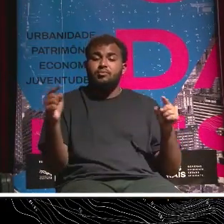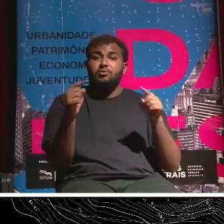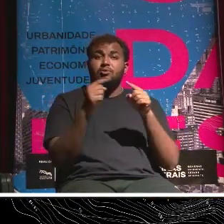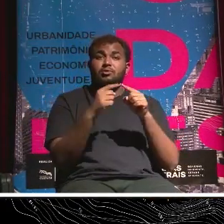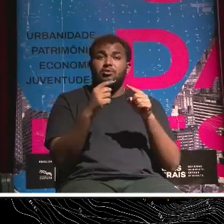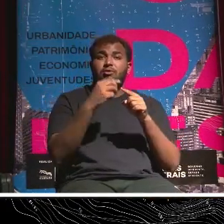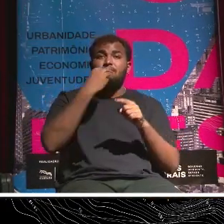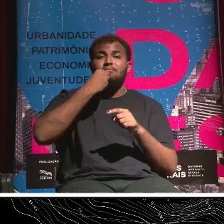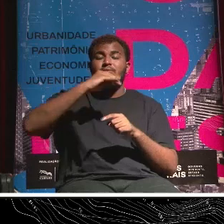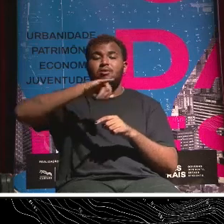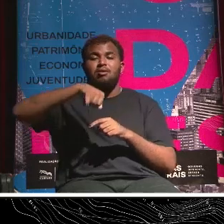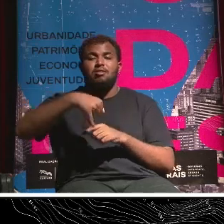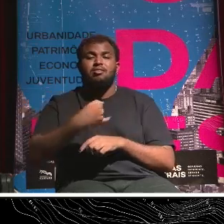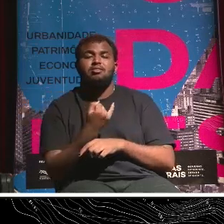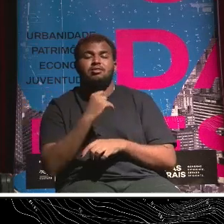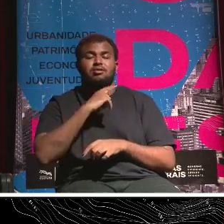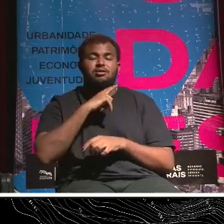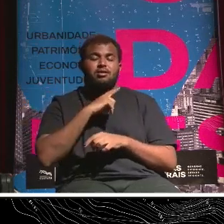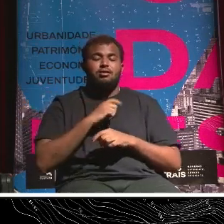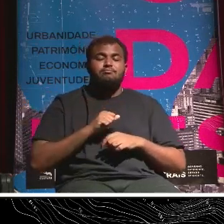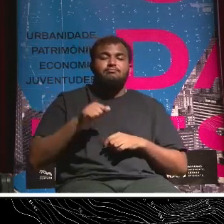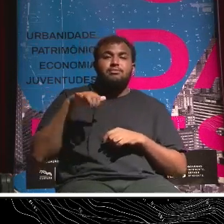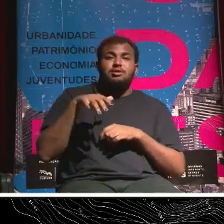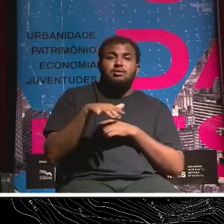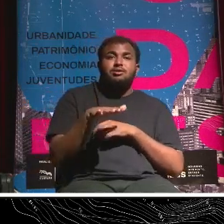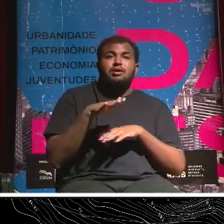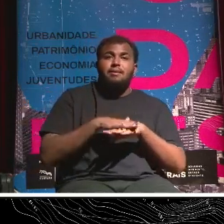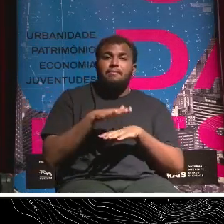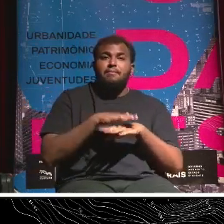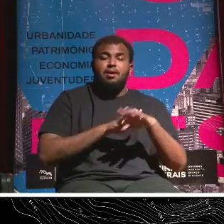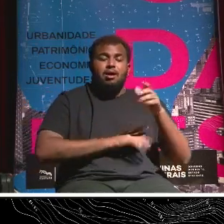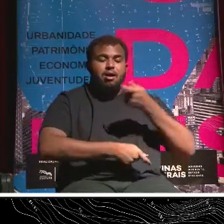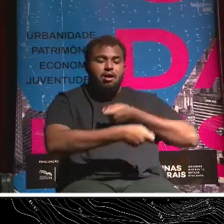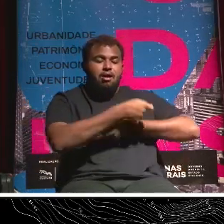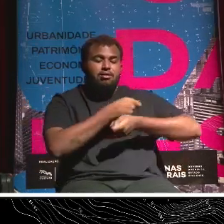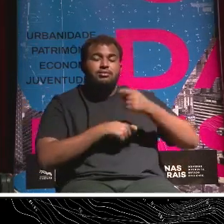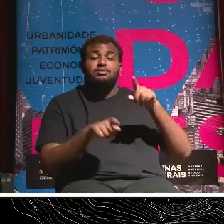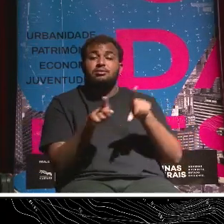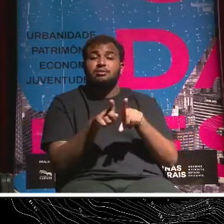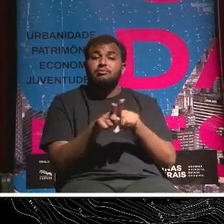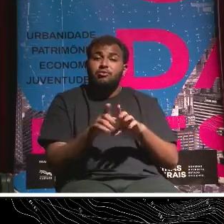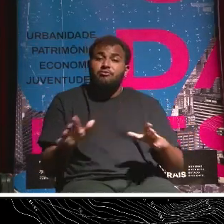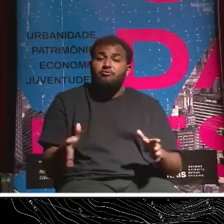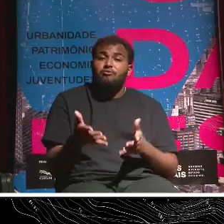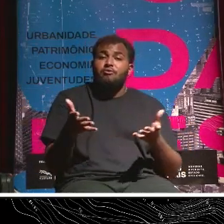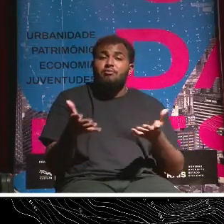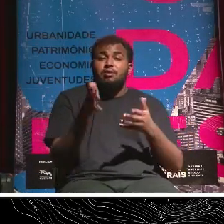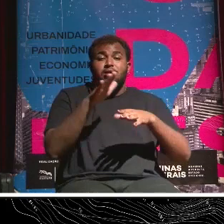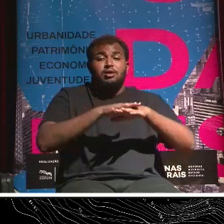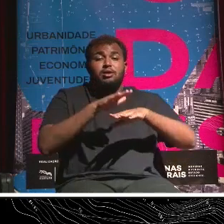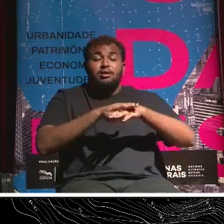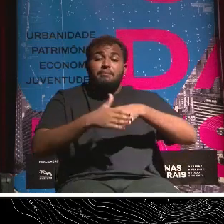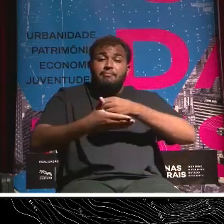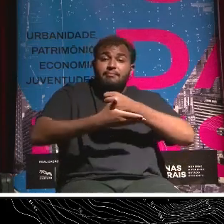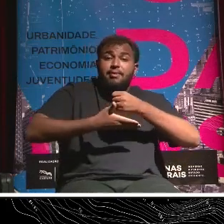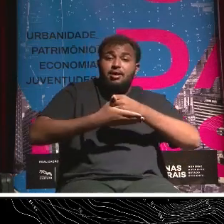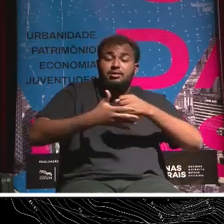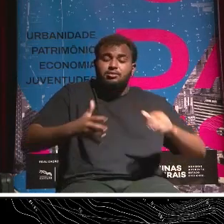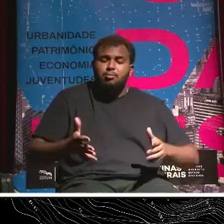de ocupações produtivas e de renda que fomente a sustentabilidade e que